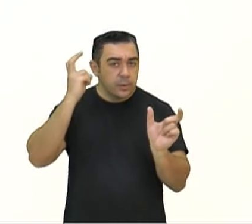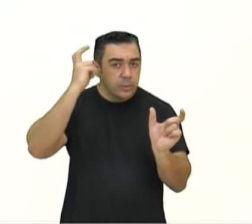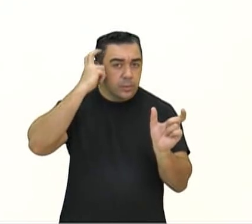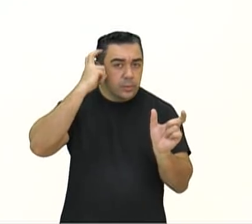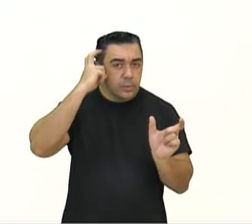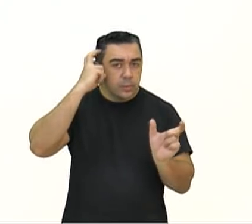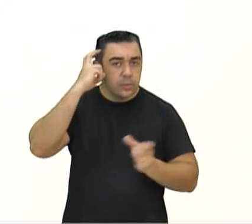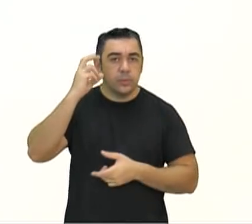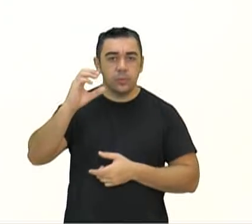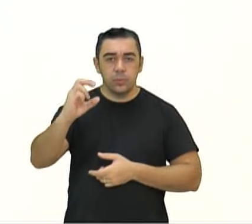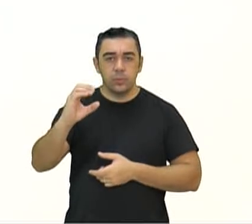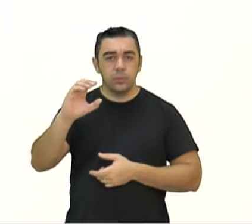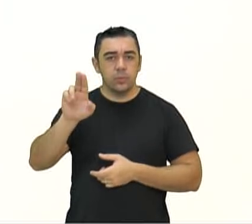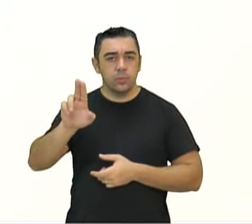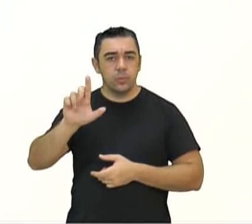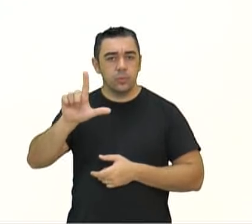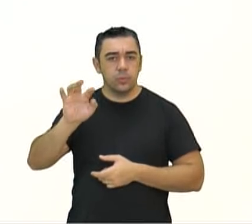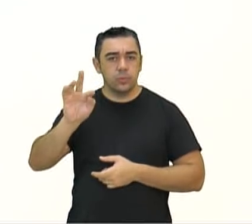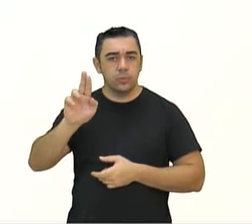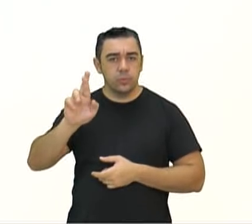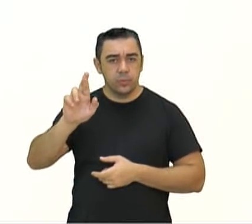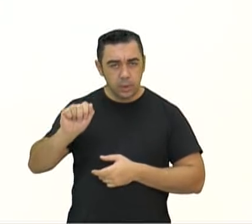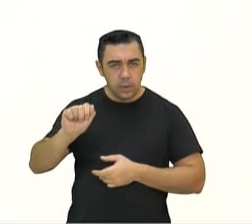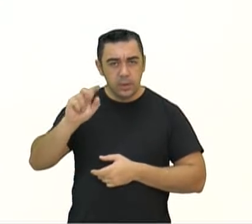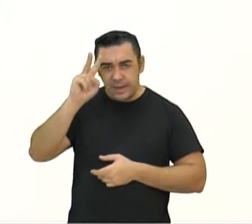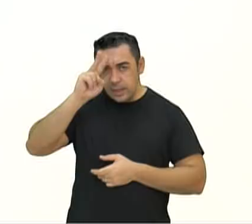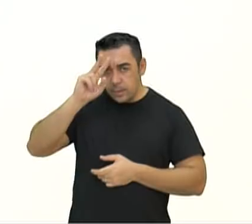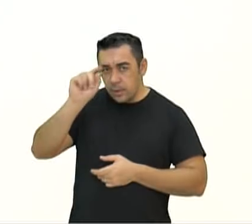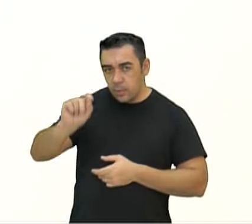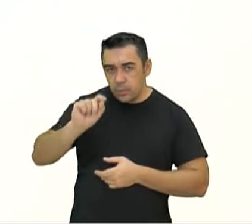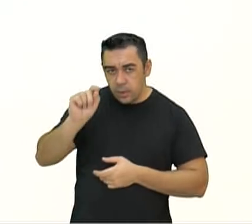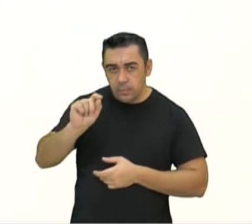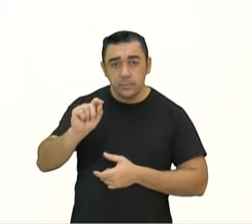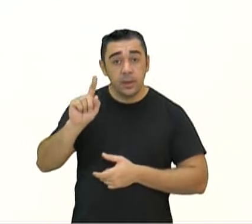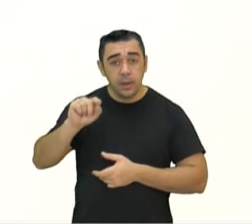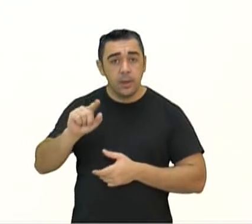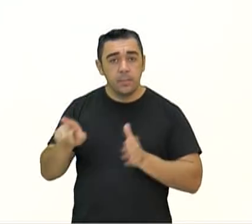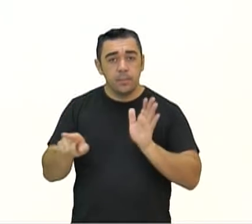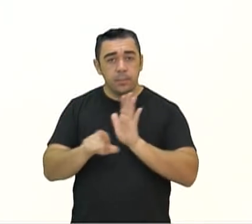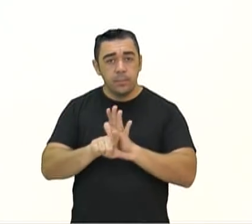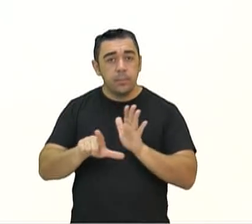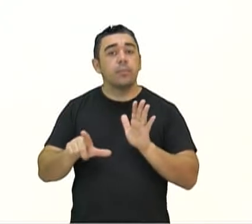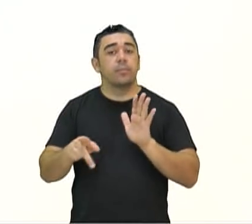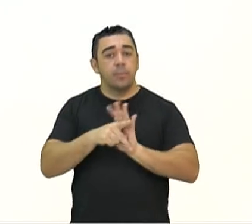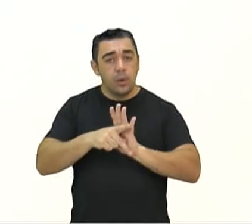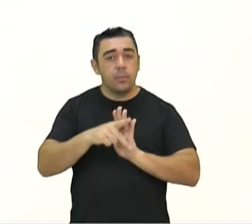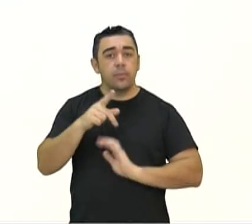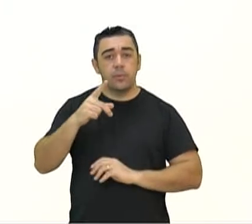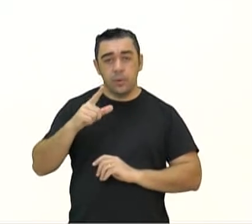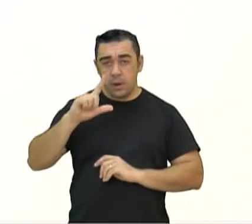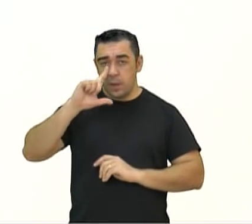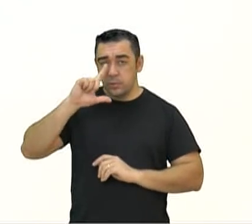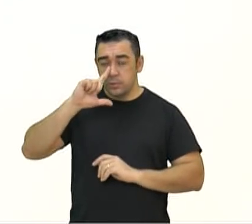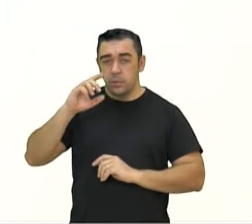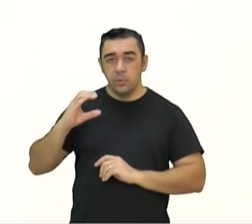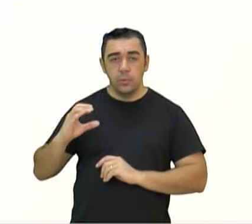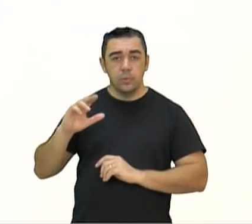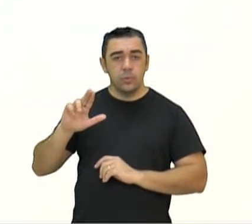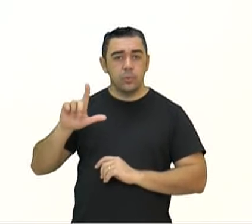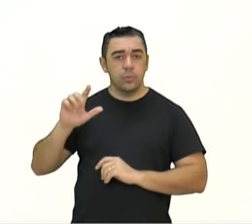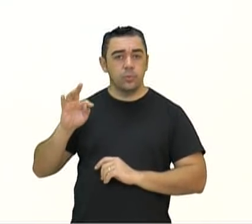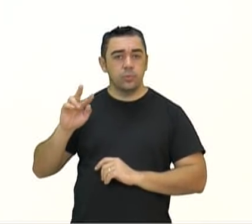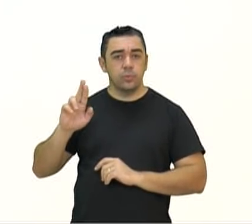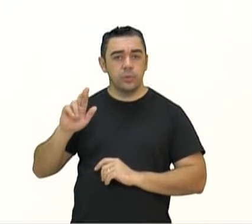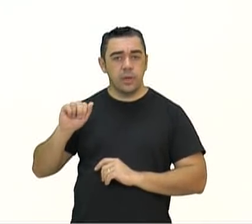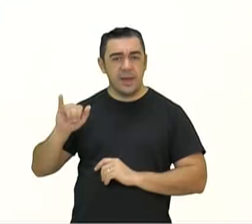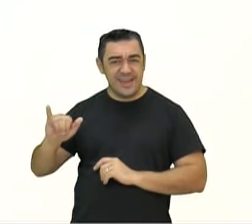interessante, né? É importante a gente relembrar, retomar, que ela vem do latim culturae e significa ação